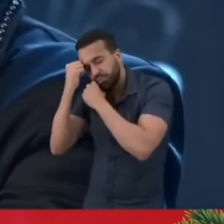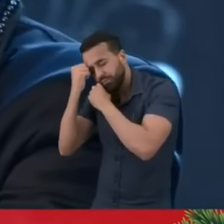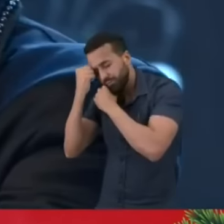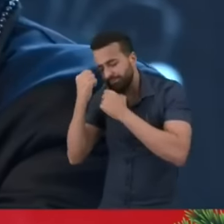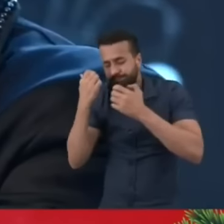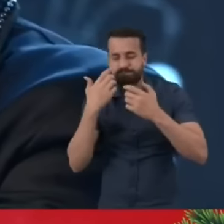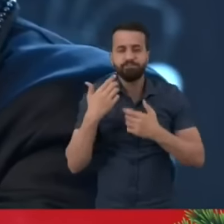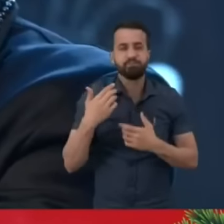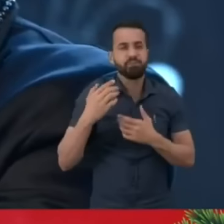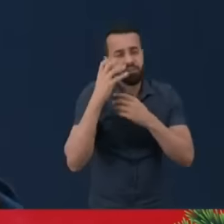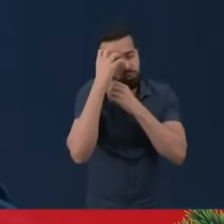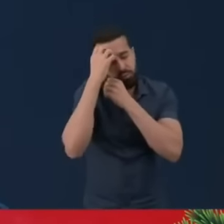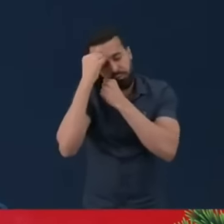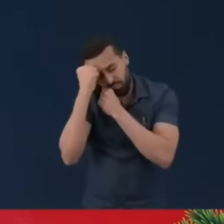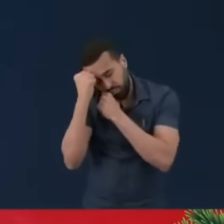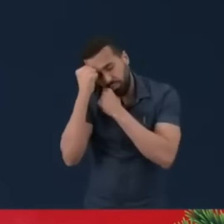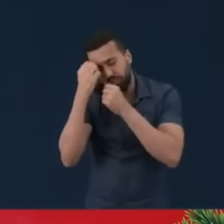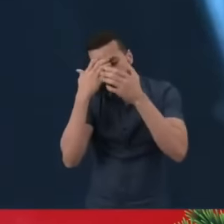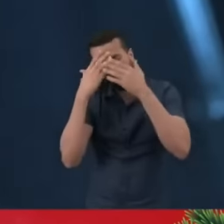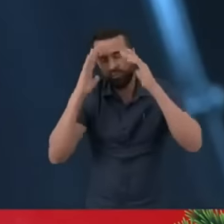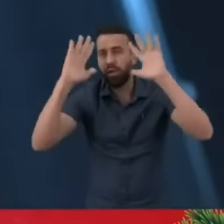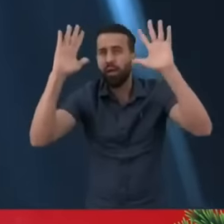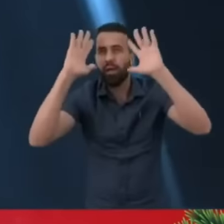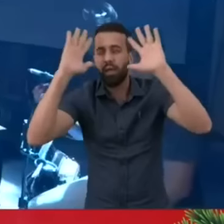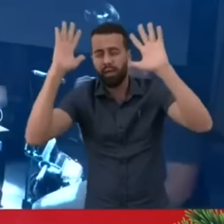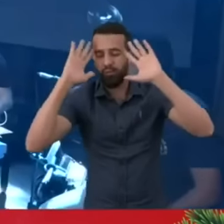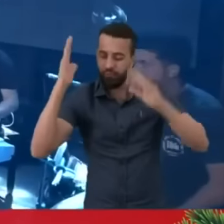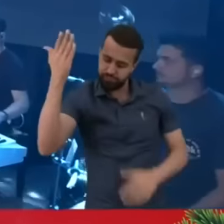Adormeci, sonhei com você.